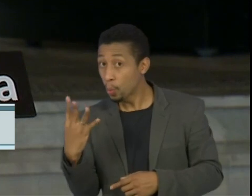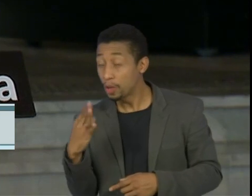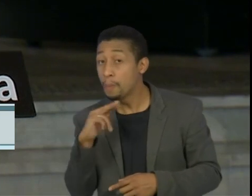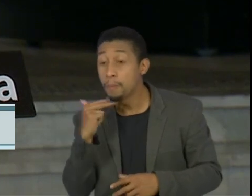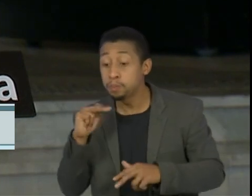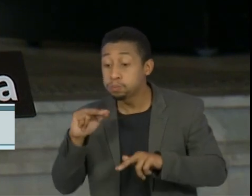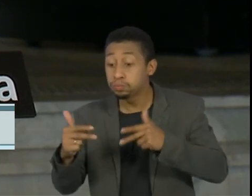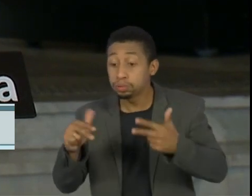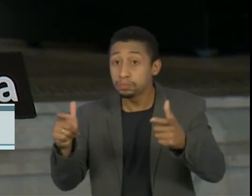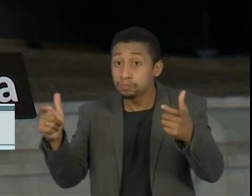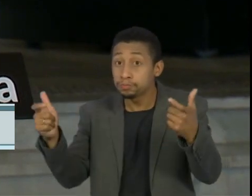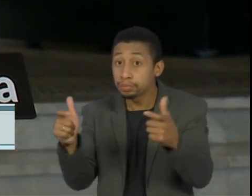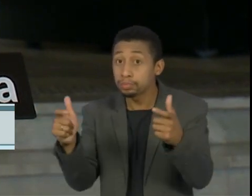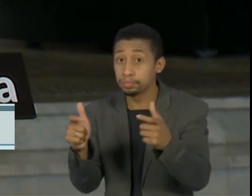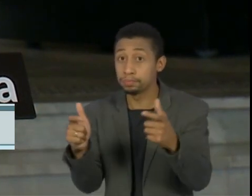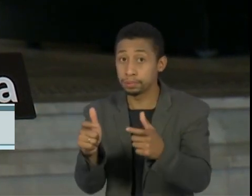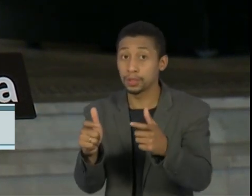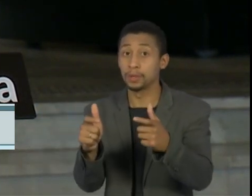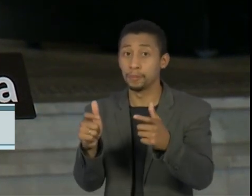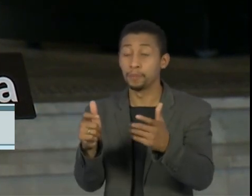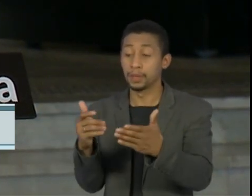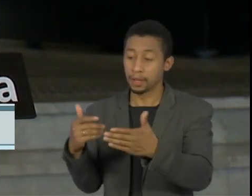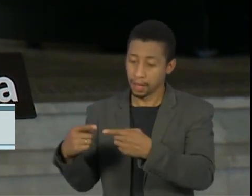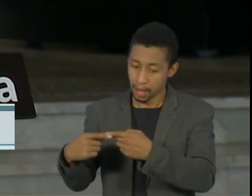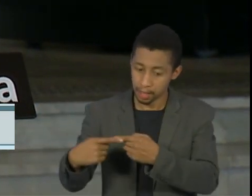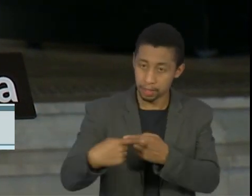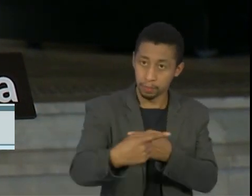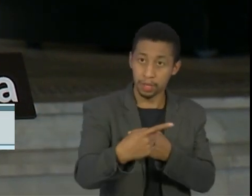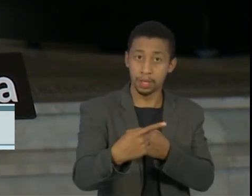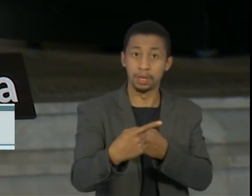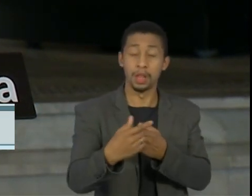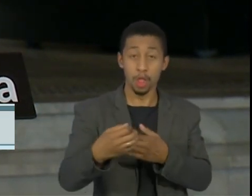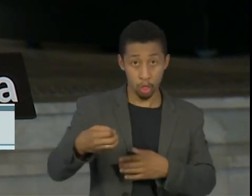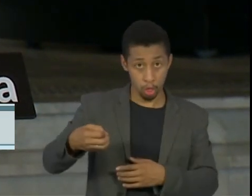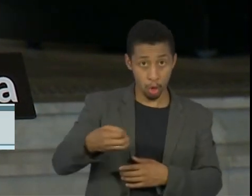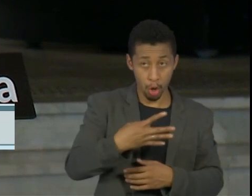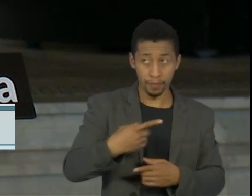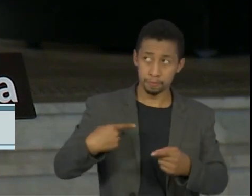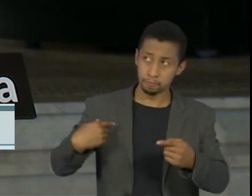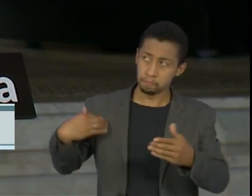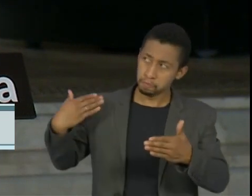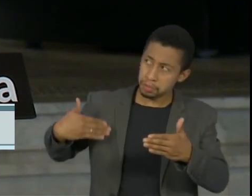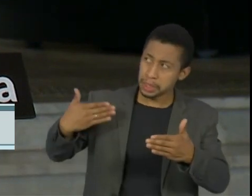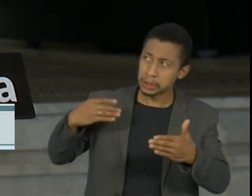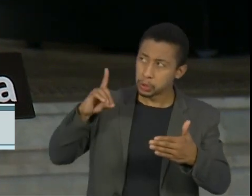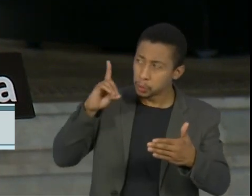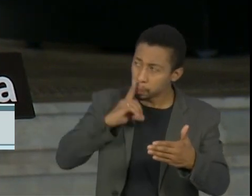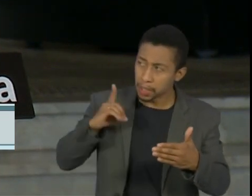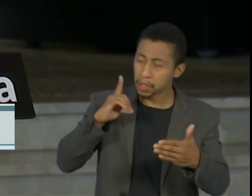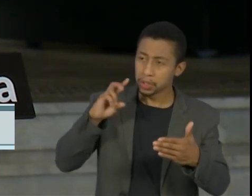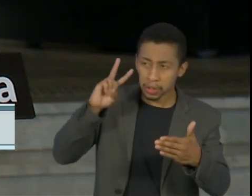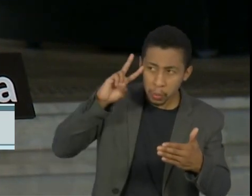e o acompanhamento que nós estamos fazendo dessa semana, que começou no domingo, então nós temos aí domingo, segunda, terça,